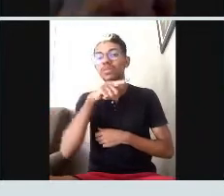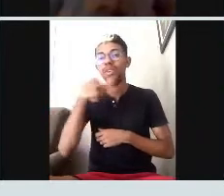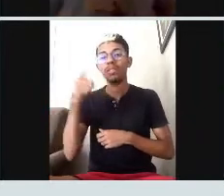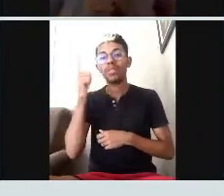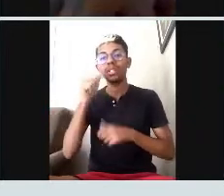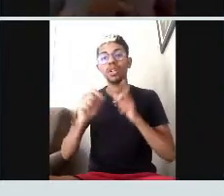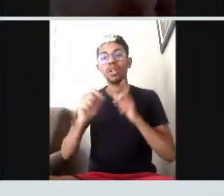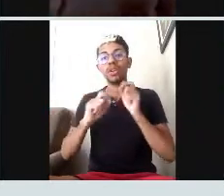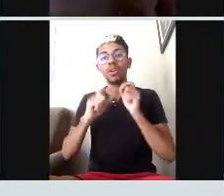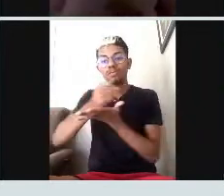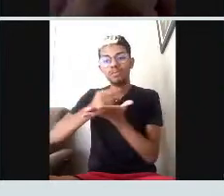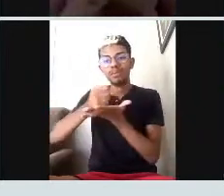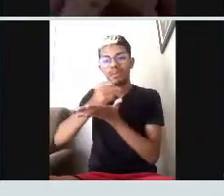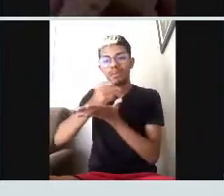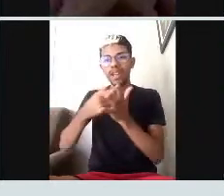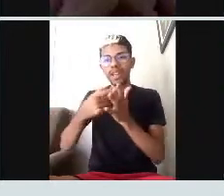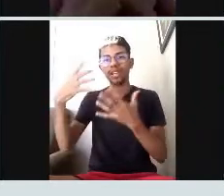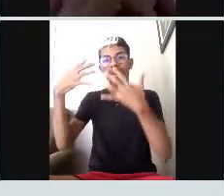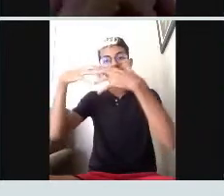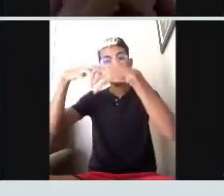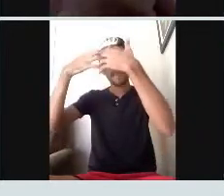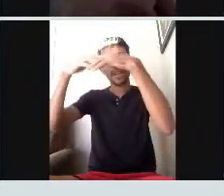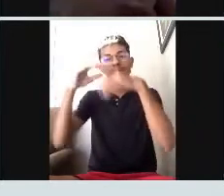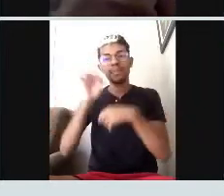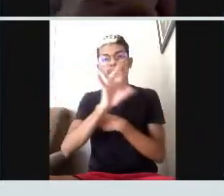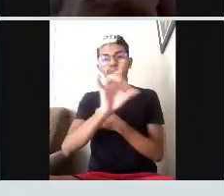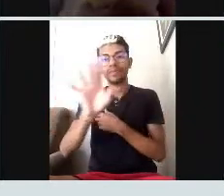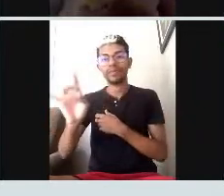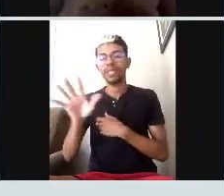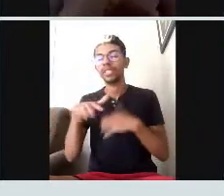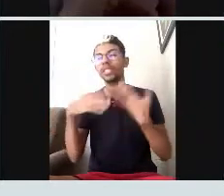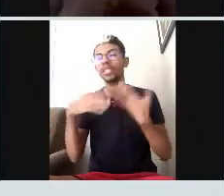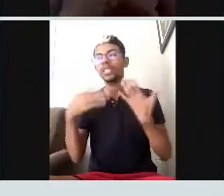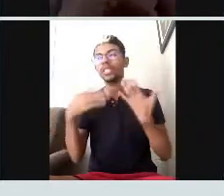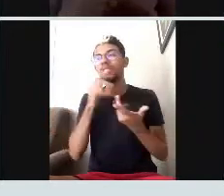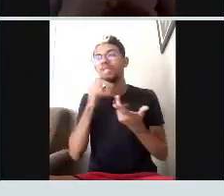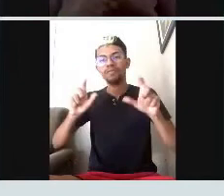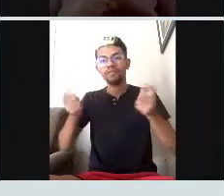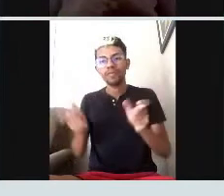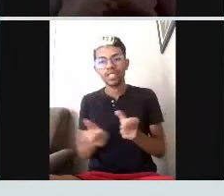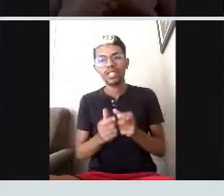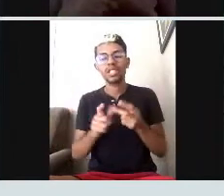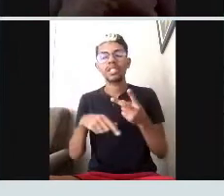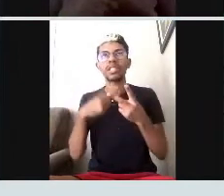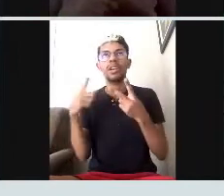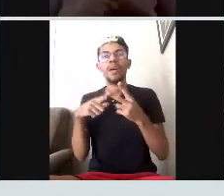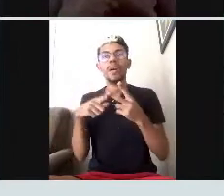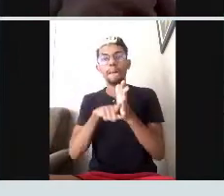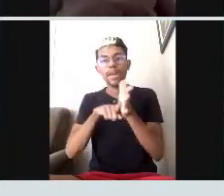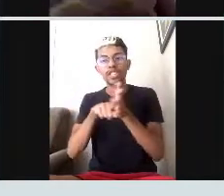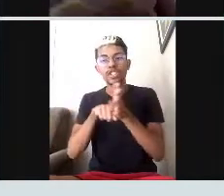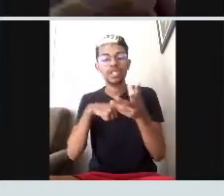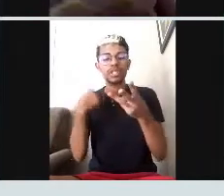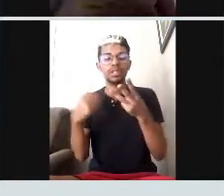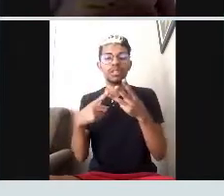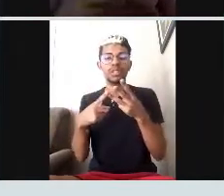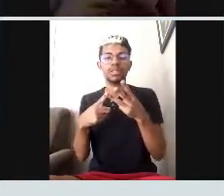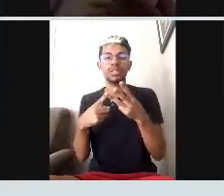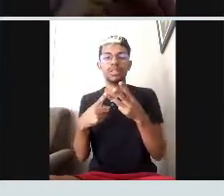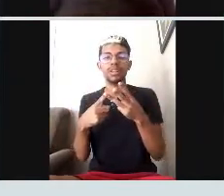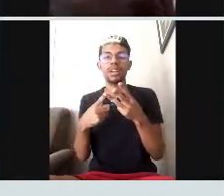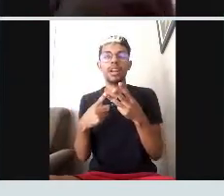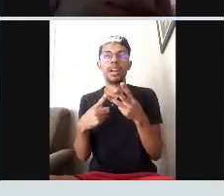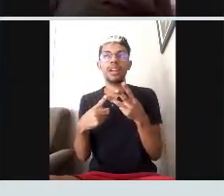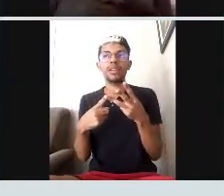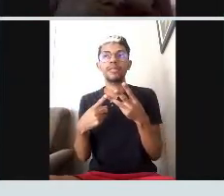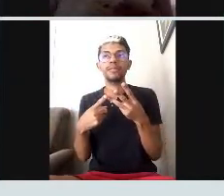Aí entra uma citação, um estudo, uma pesquisa da área,